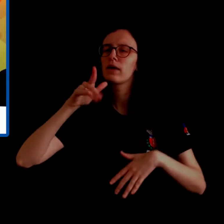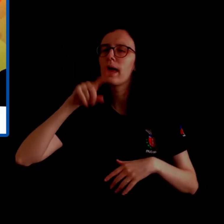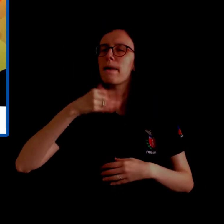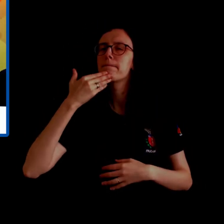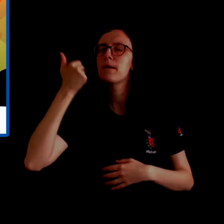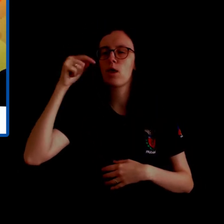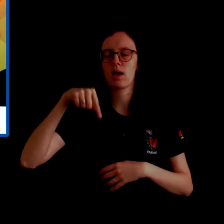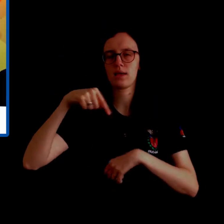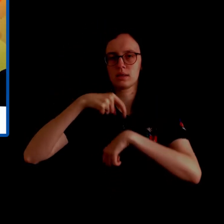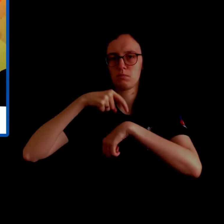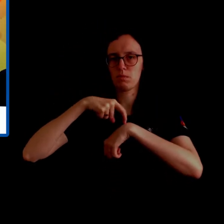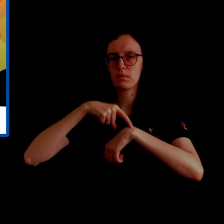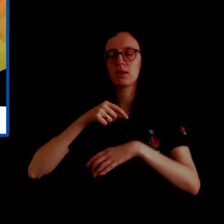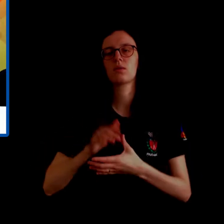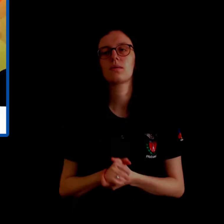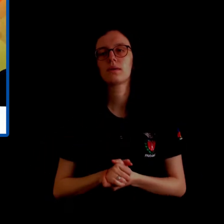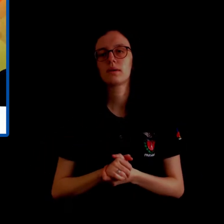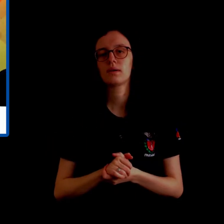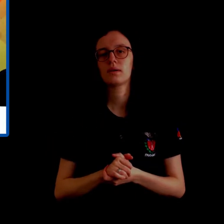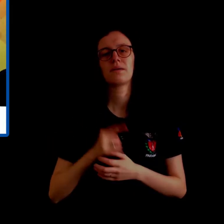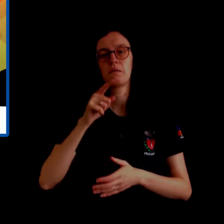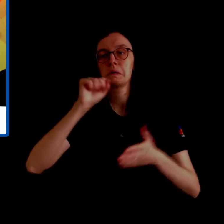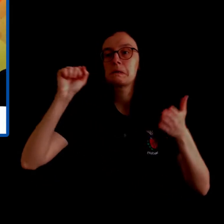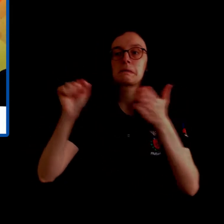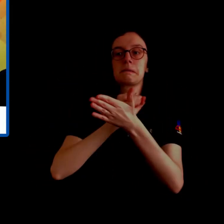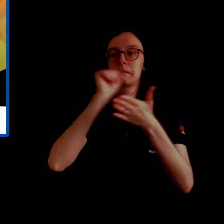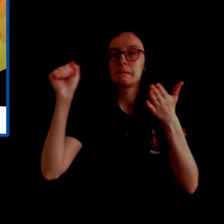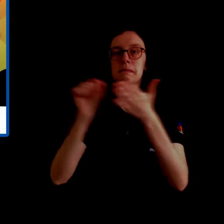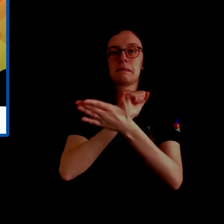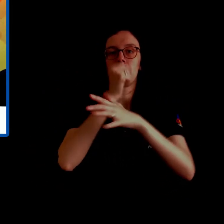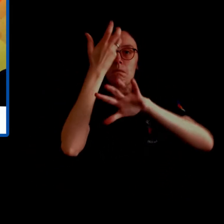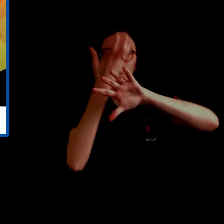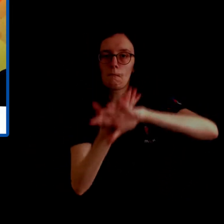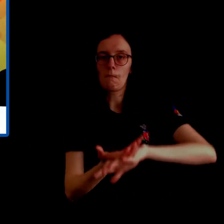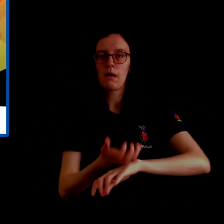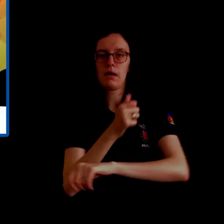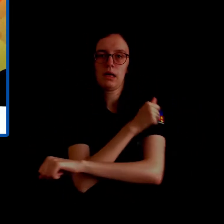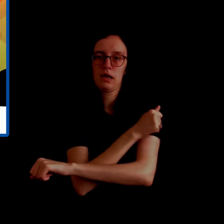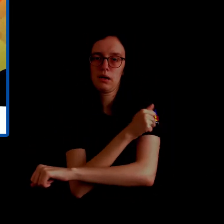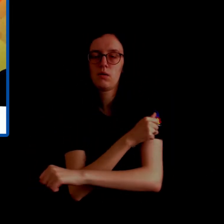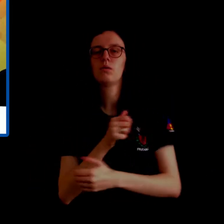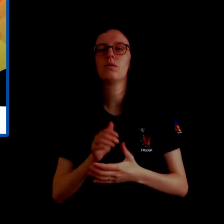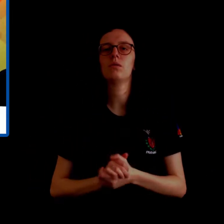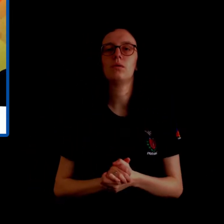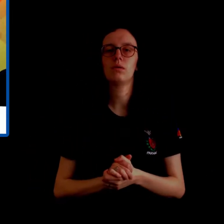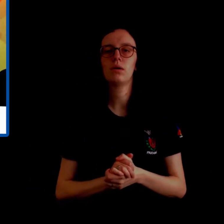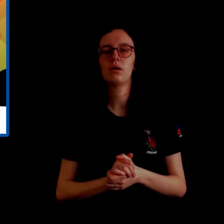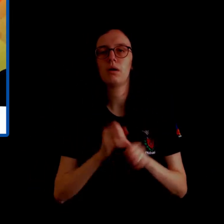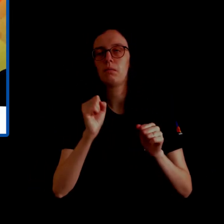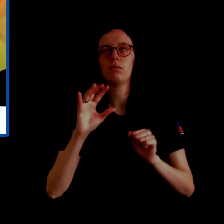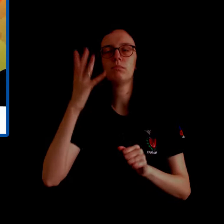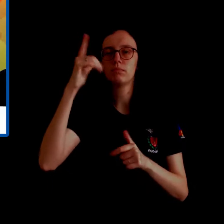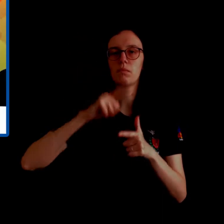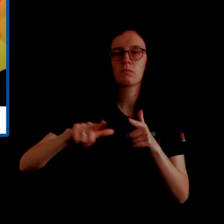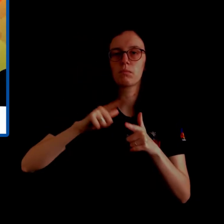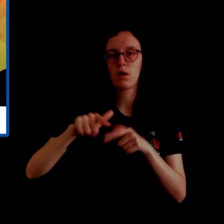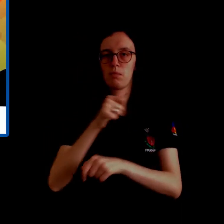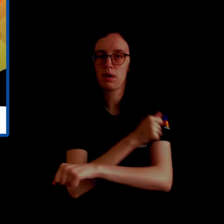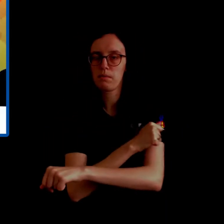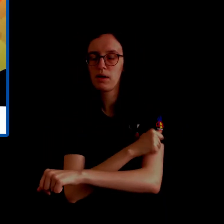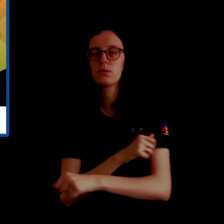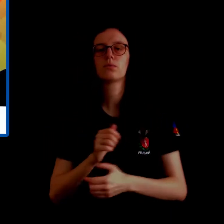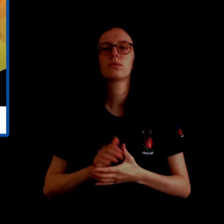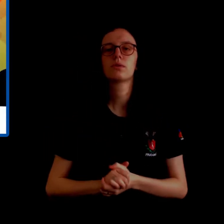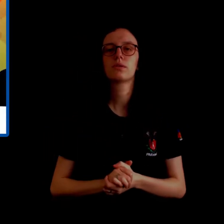nesse momento, ao invés de você apagar e deixar isso em branco para o aluno, porque pode criar um problema para o seu aluno,